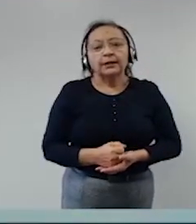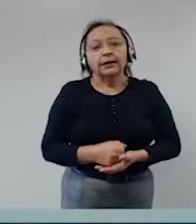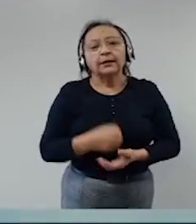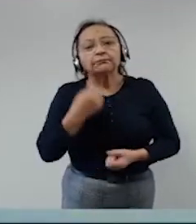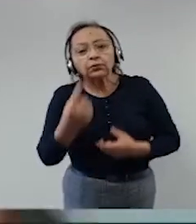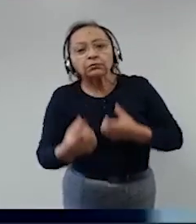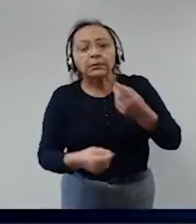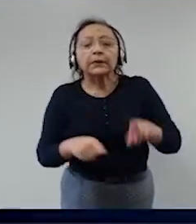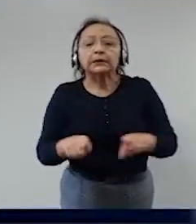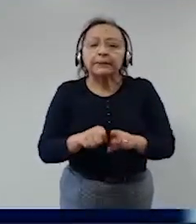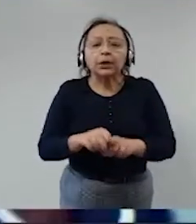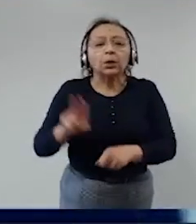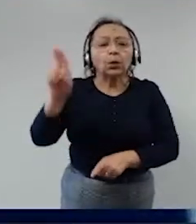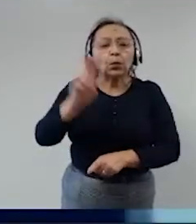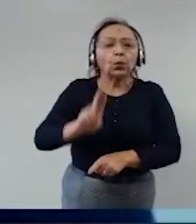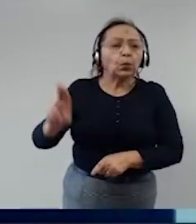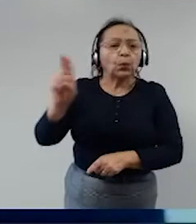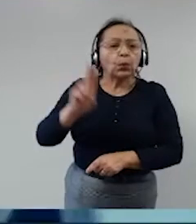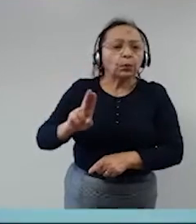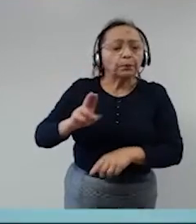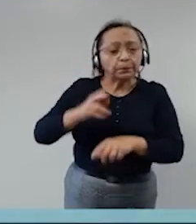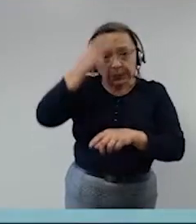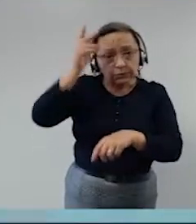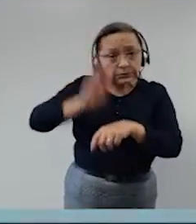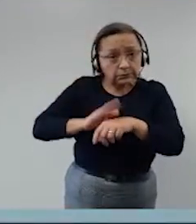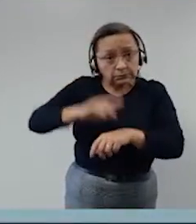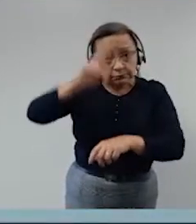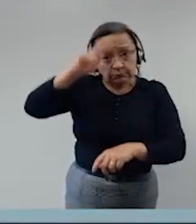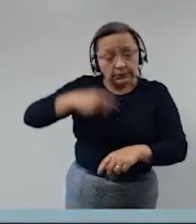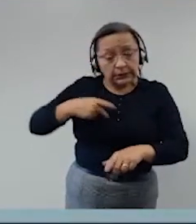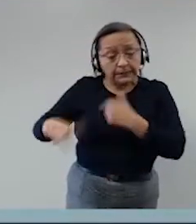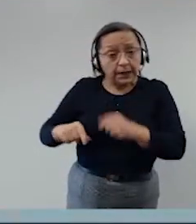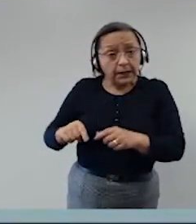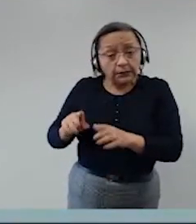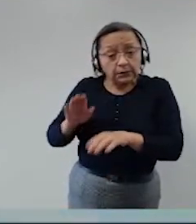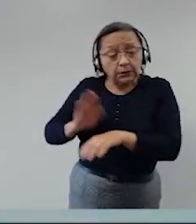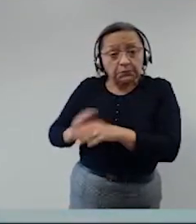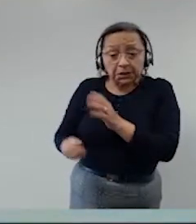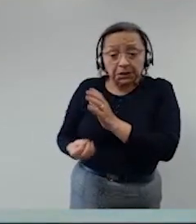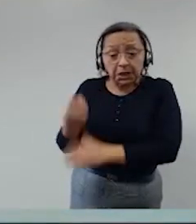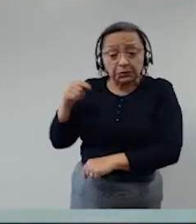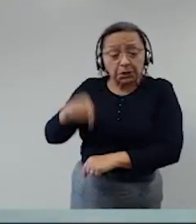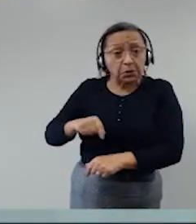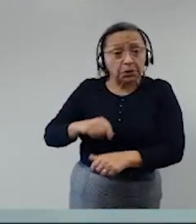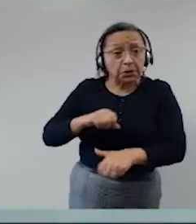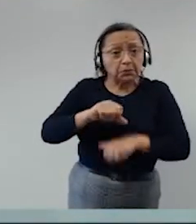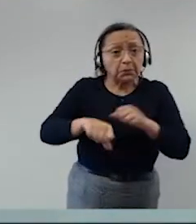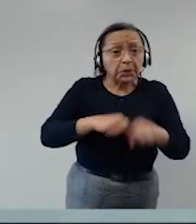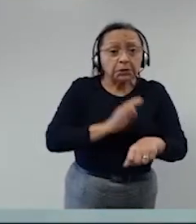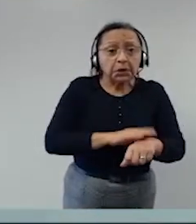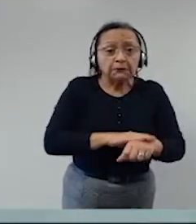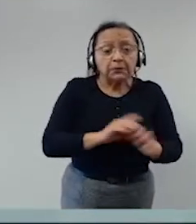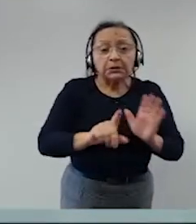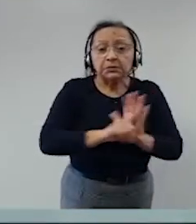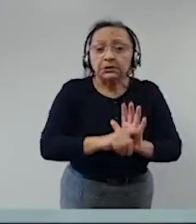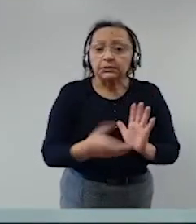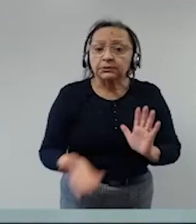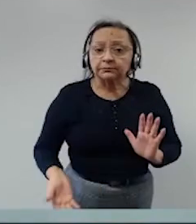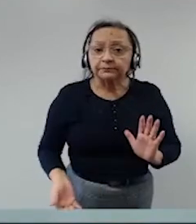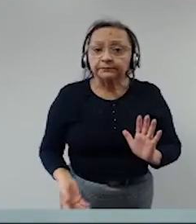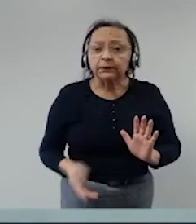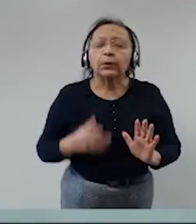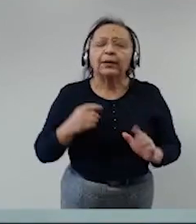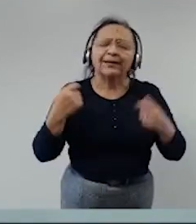intermitentes, os autônomos, supostamente autônomos, criados pela reforma trabalhista, etc.